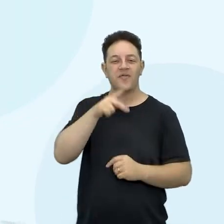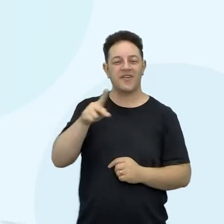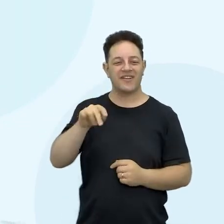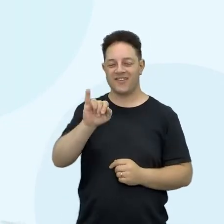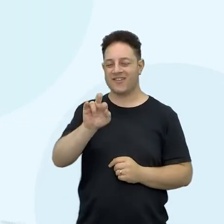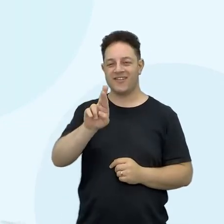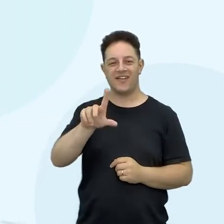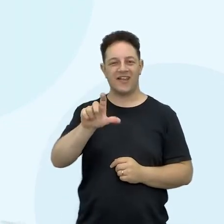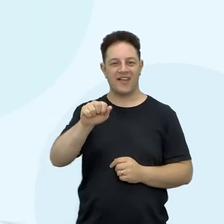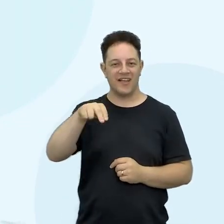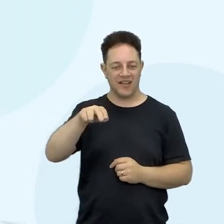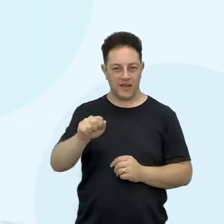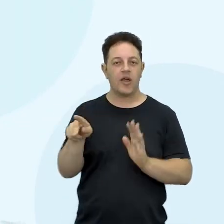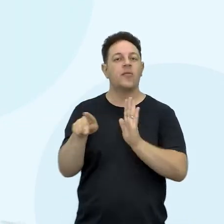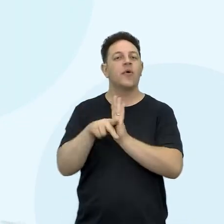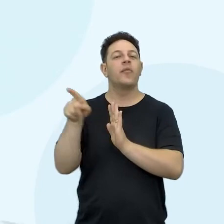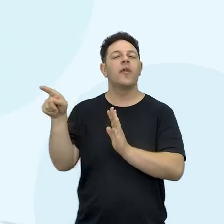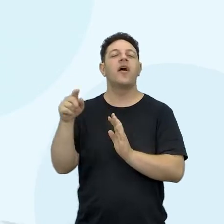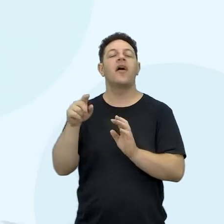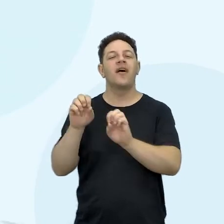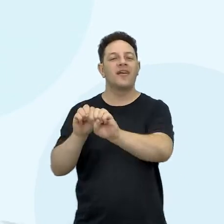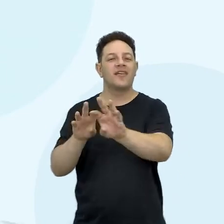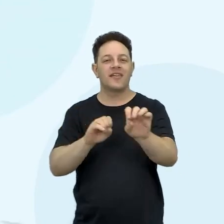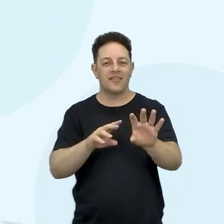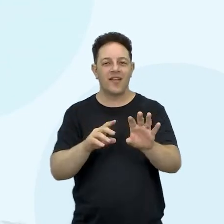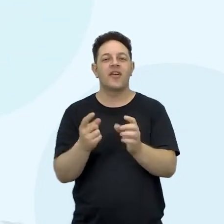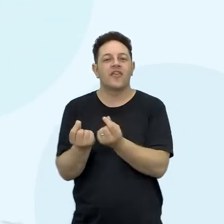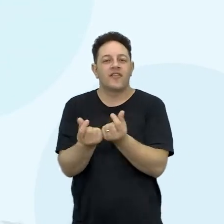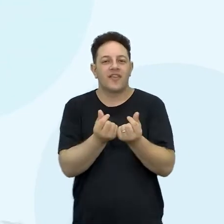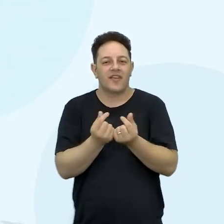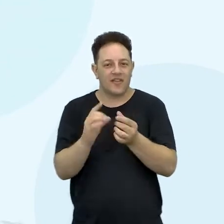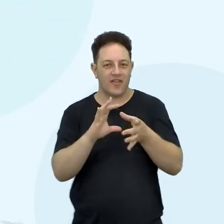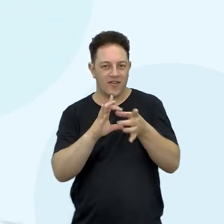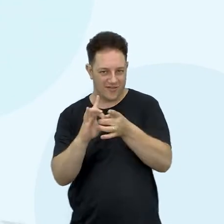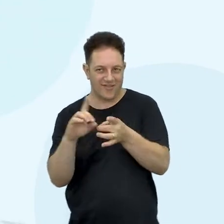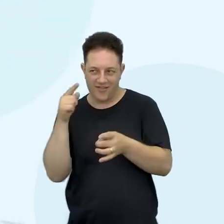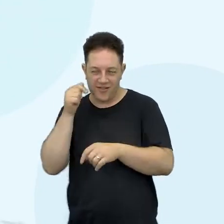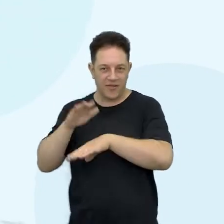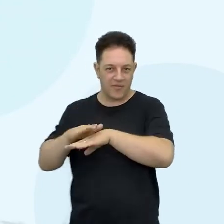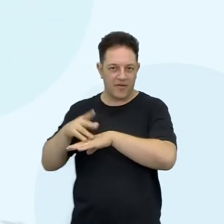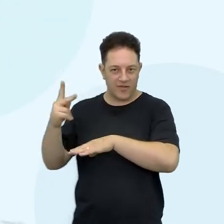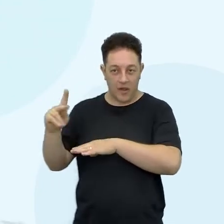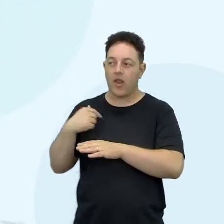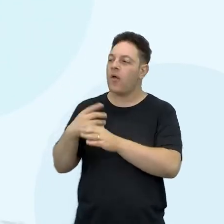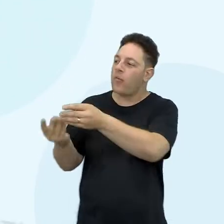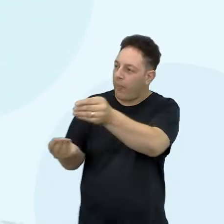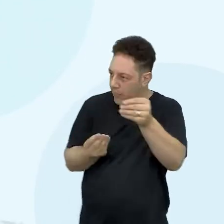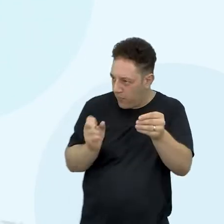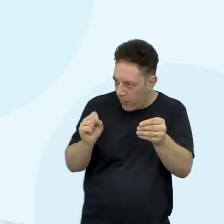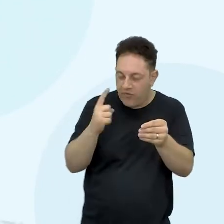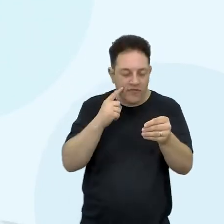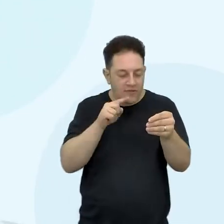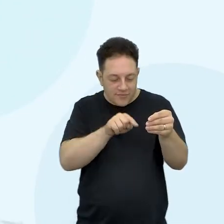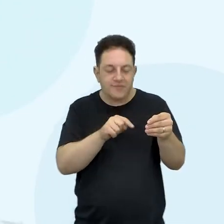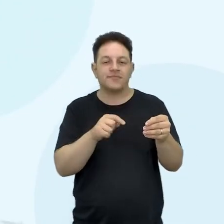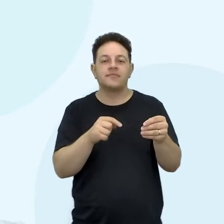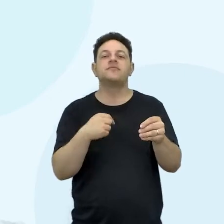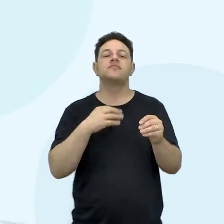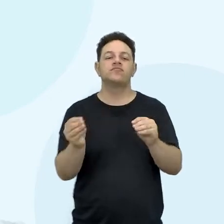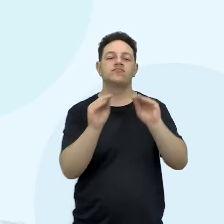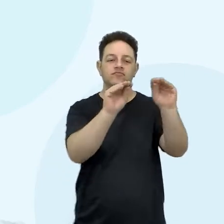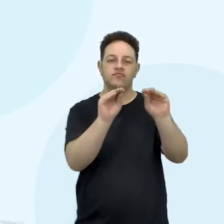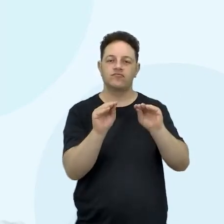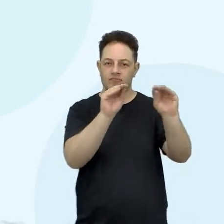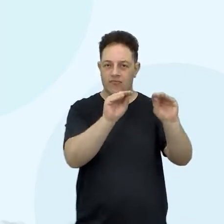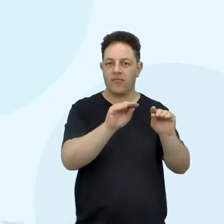professora de vocês de Educação Financeira em Conexão, né? Catei uma conta dela lá e passei para o Excel e